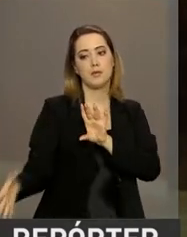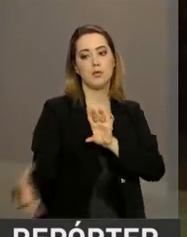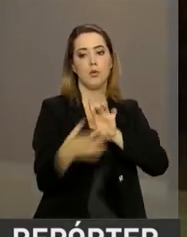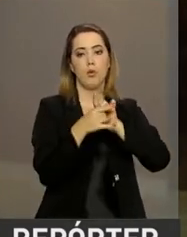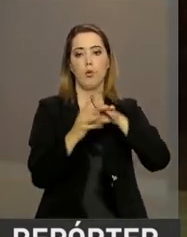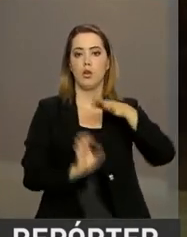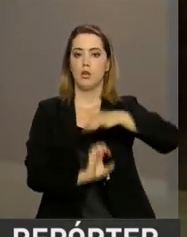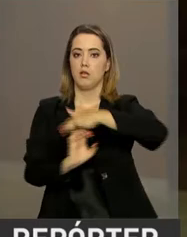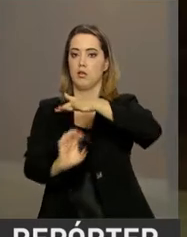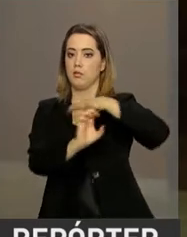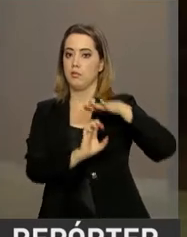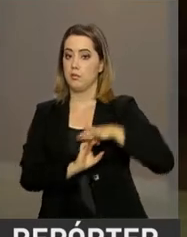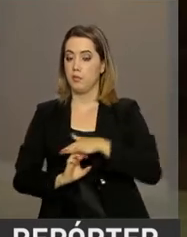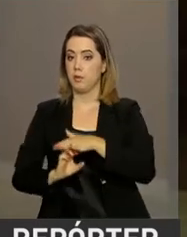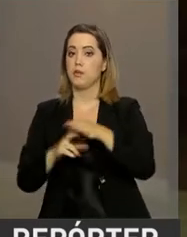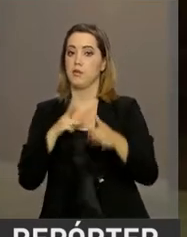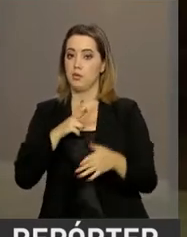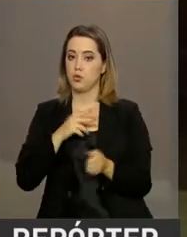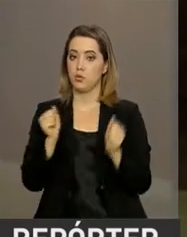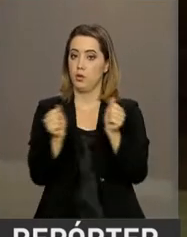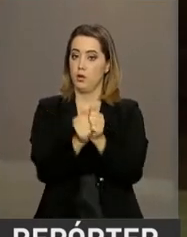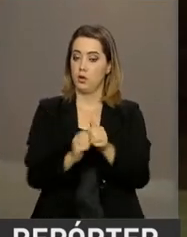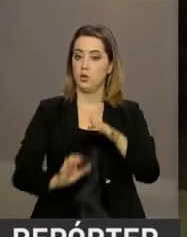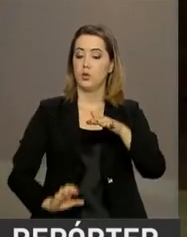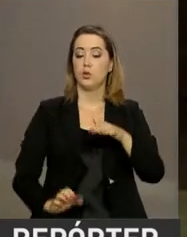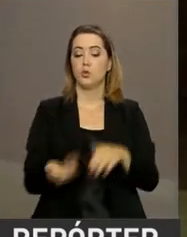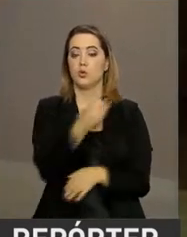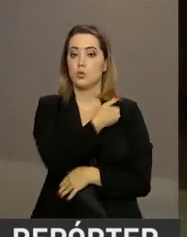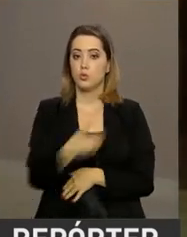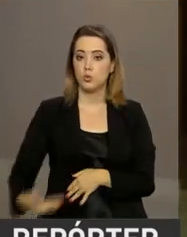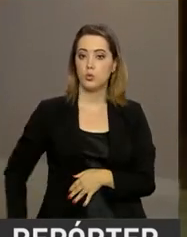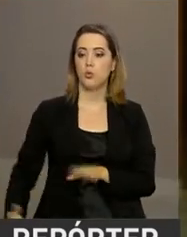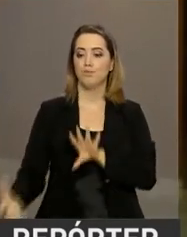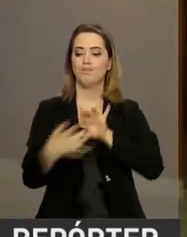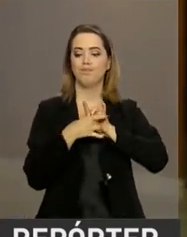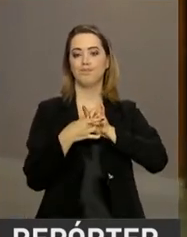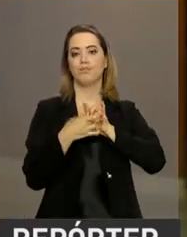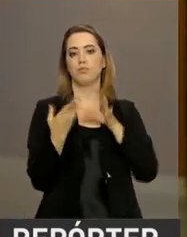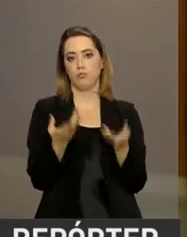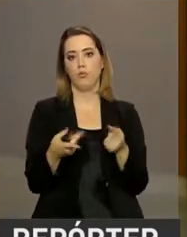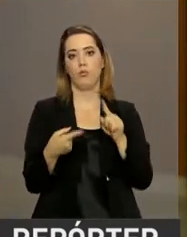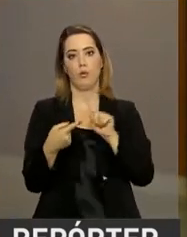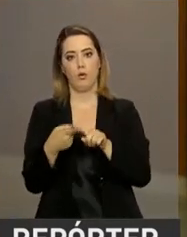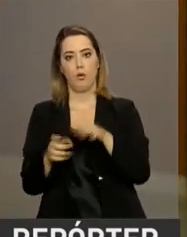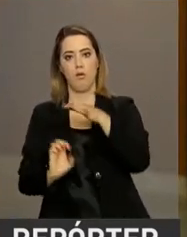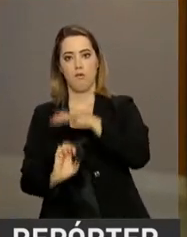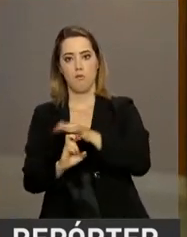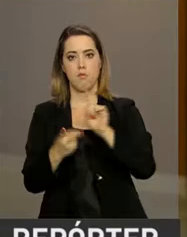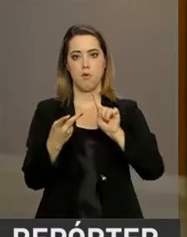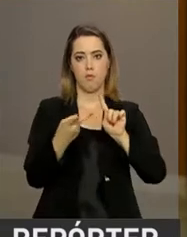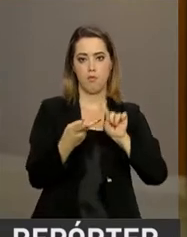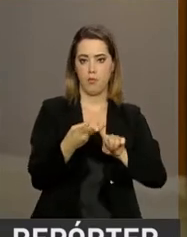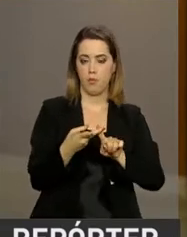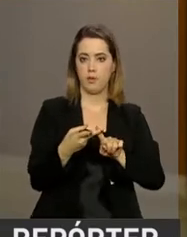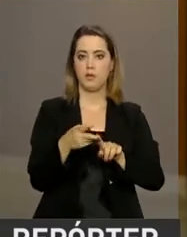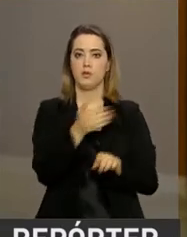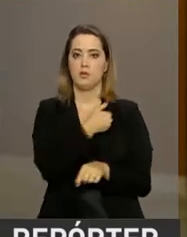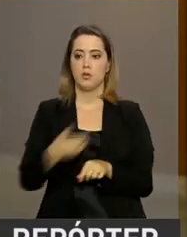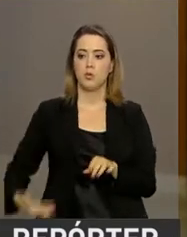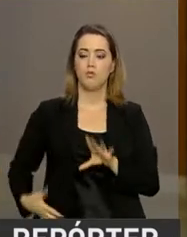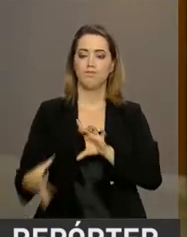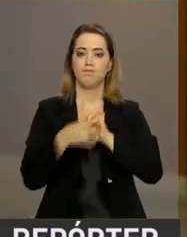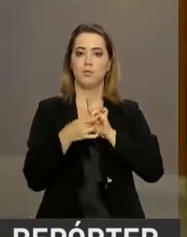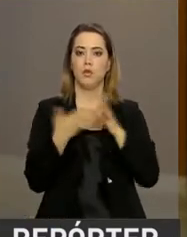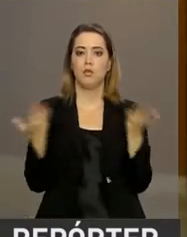combater a crise econômica. O presidente destacou ainda que o governo está desmontando um ciclo perverso da economia